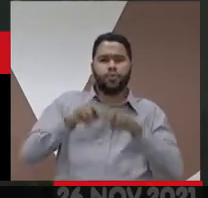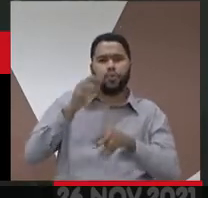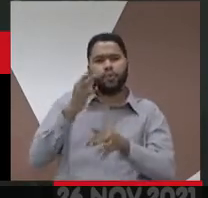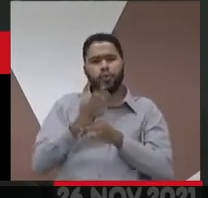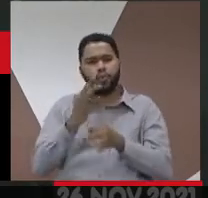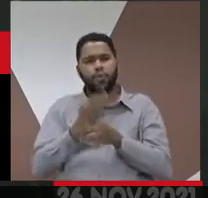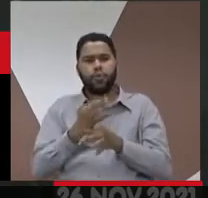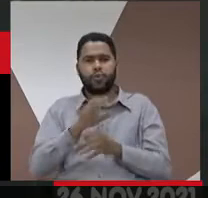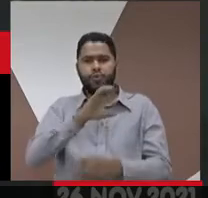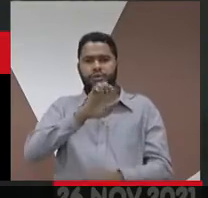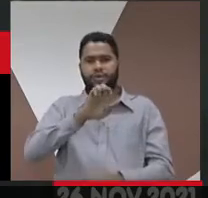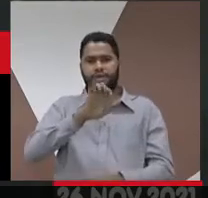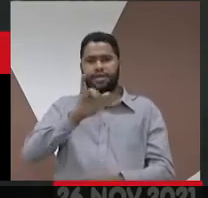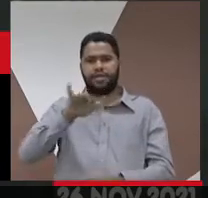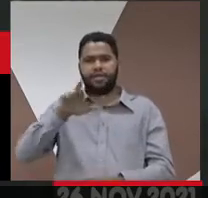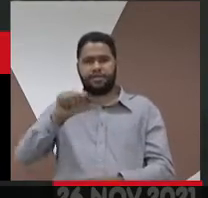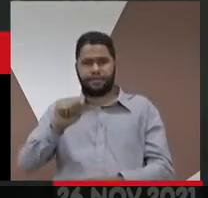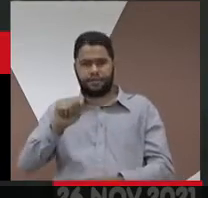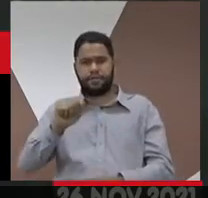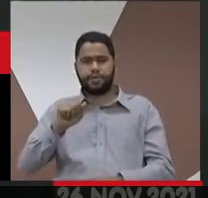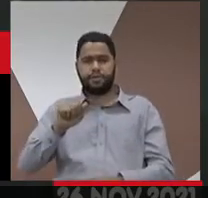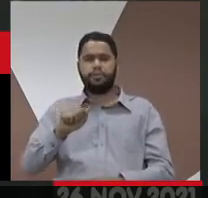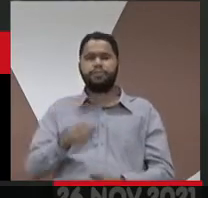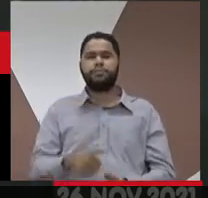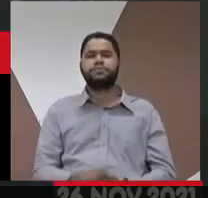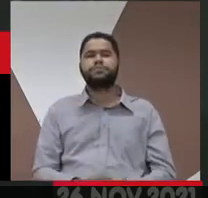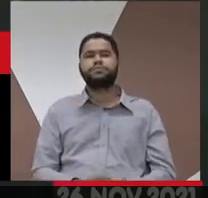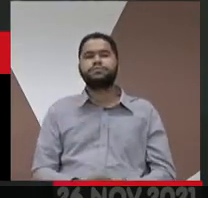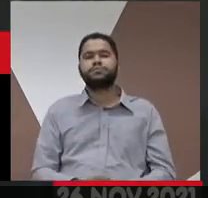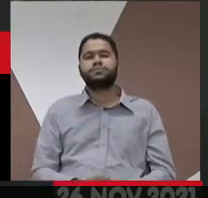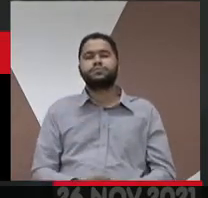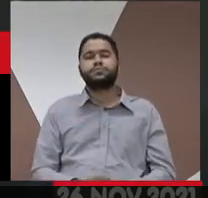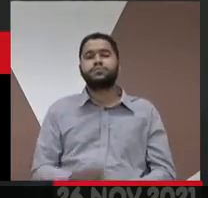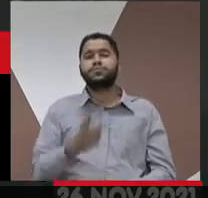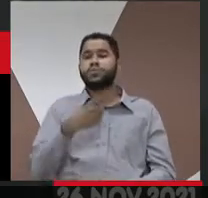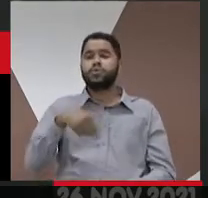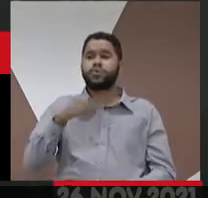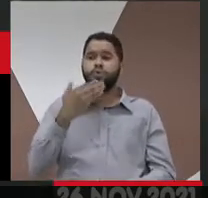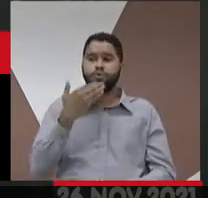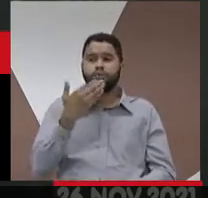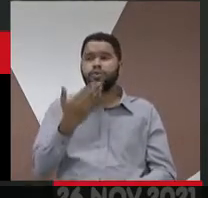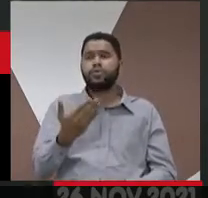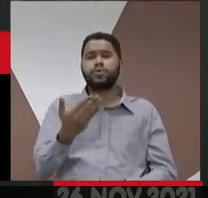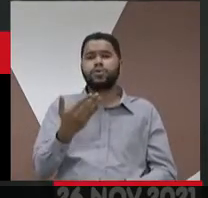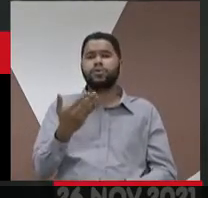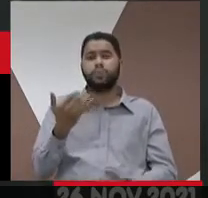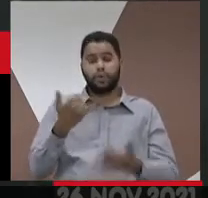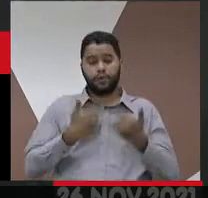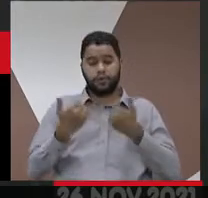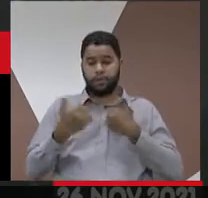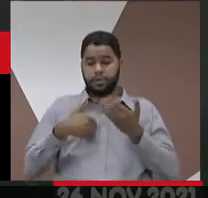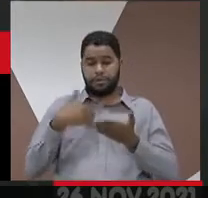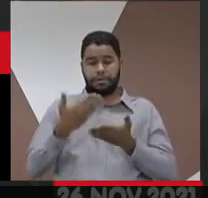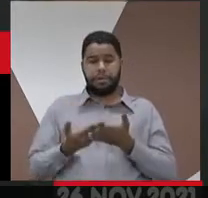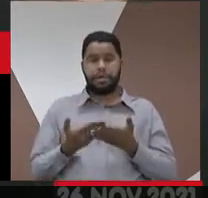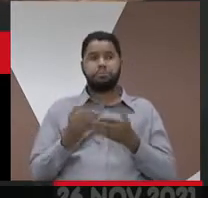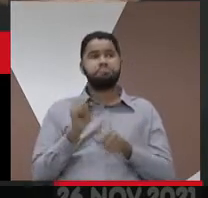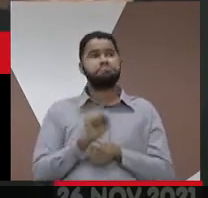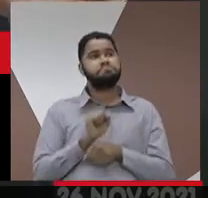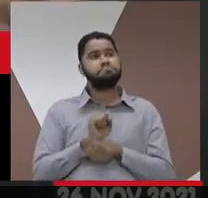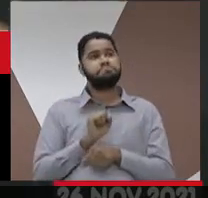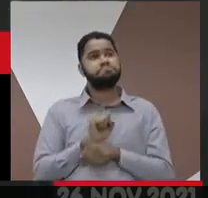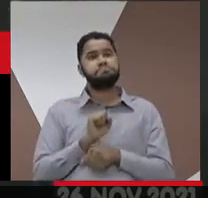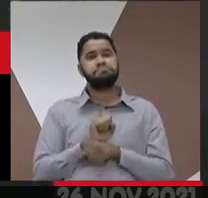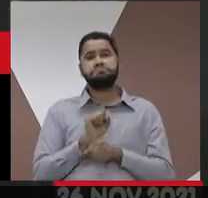CEINFRA pela entidade Greenpeace, nós solicitamos da CEINFRA uma informação que até agora não foi